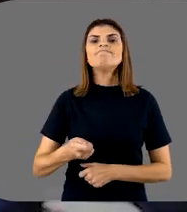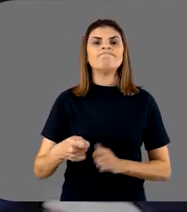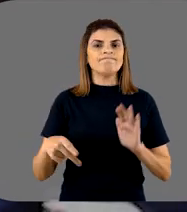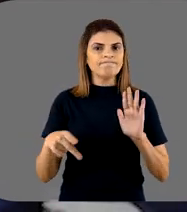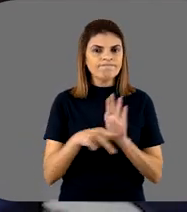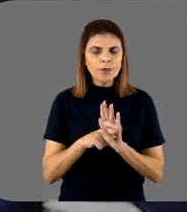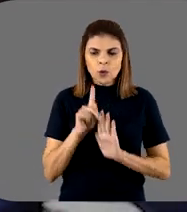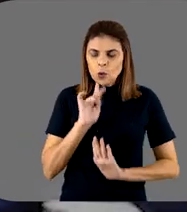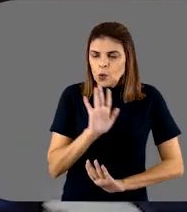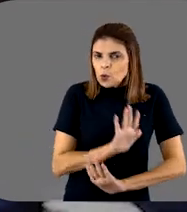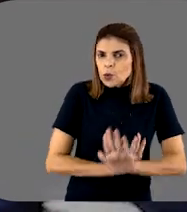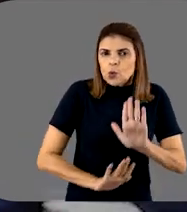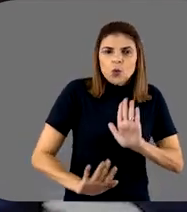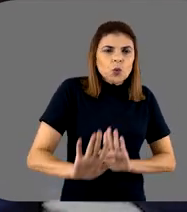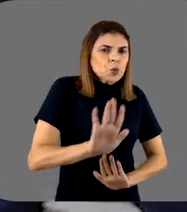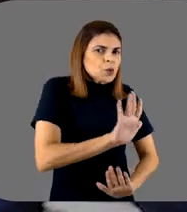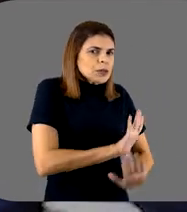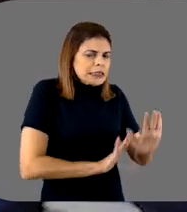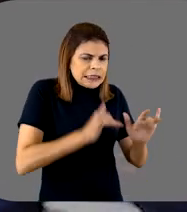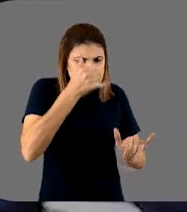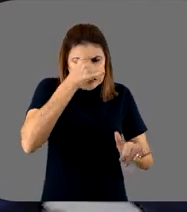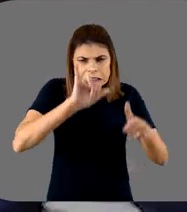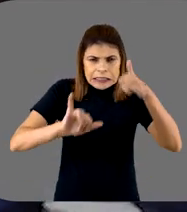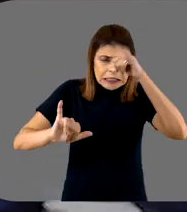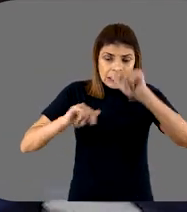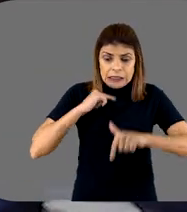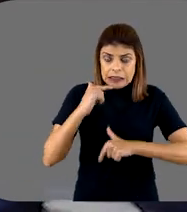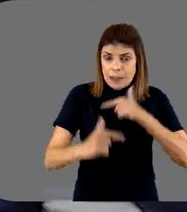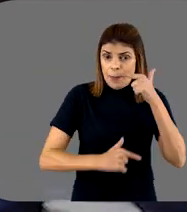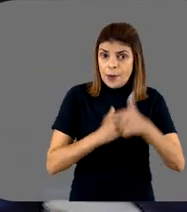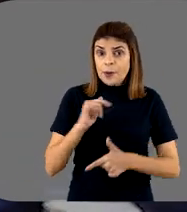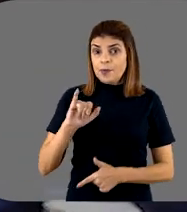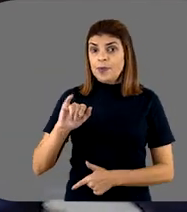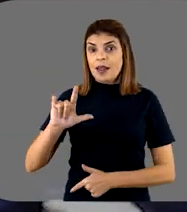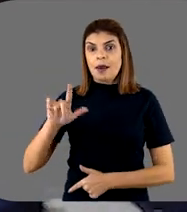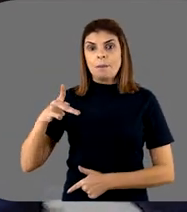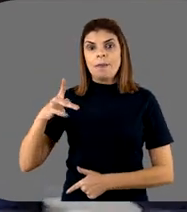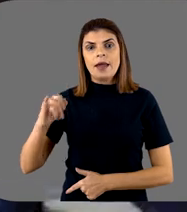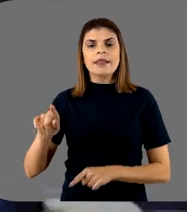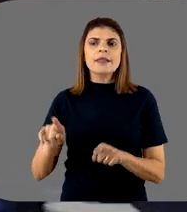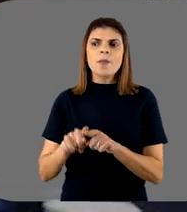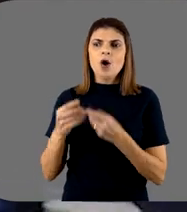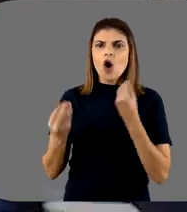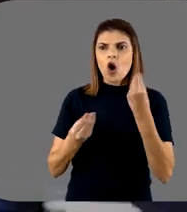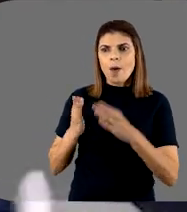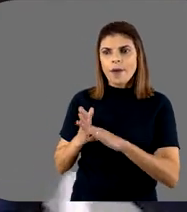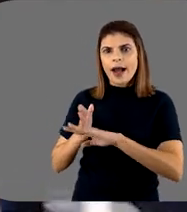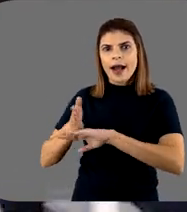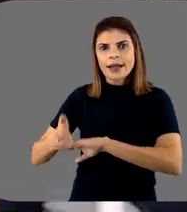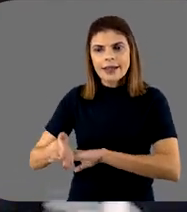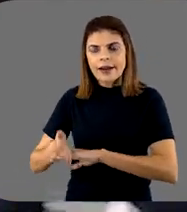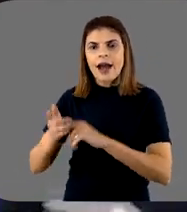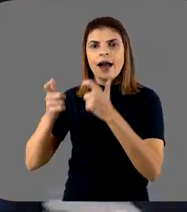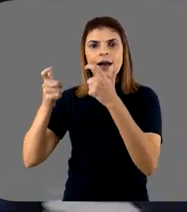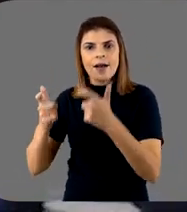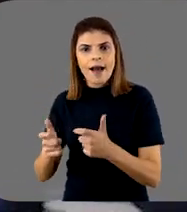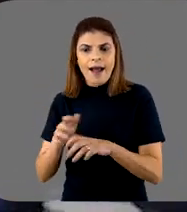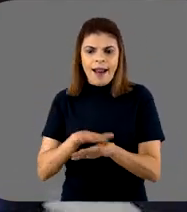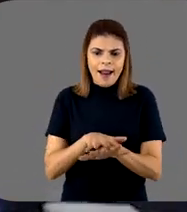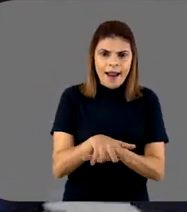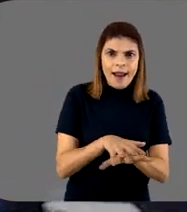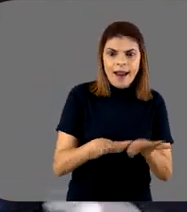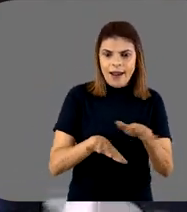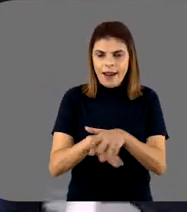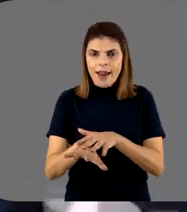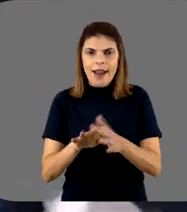aguçado muito cuidadoso para todos nós eh Trabalhadores de rpi né os processos de entrada eh